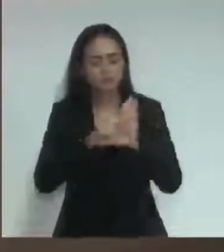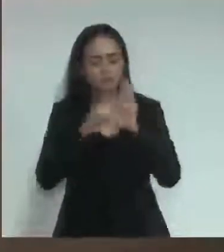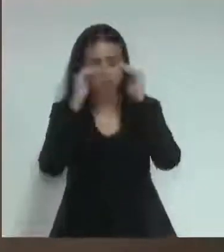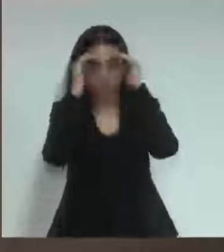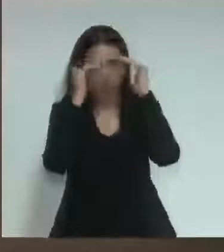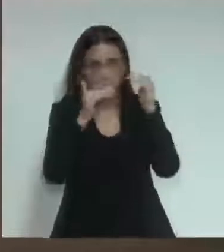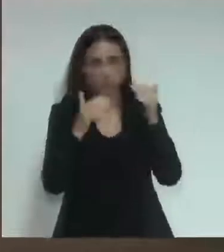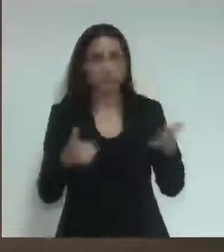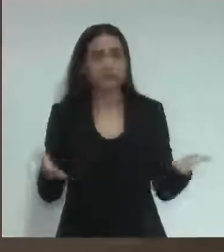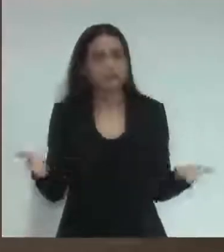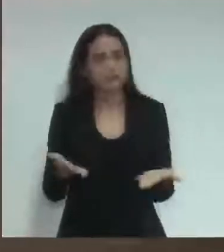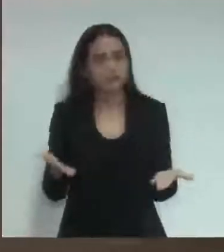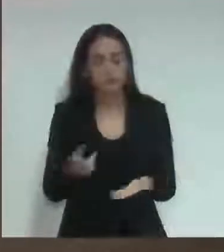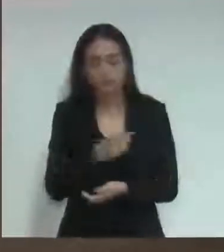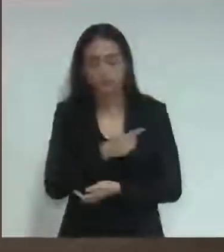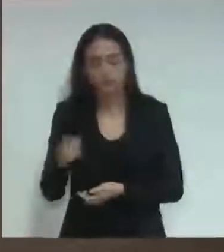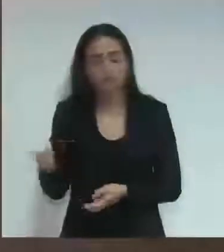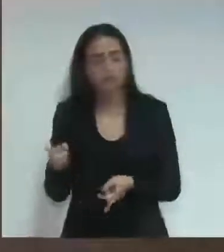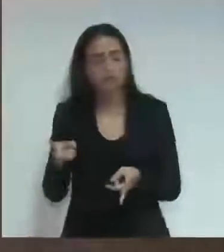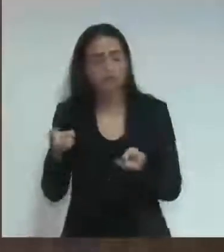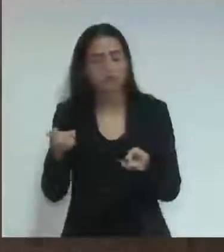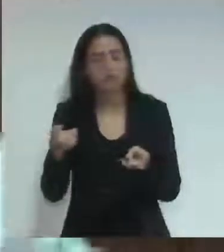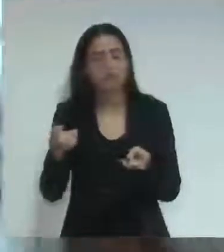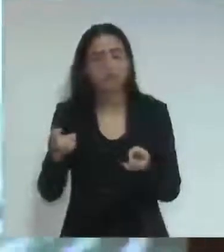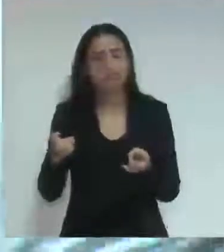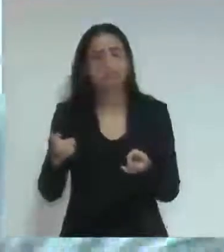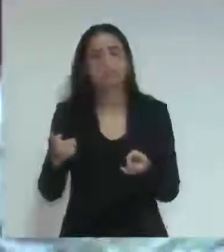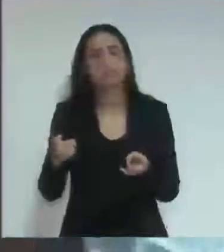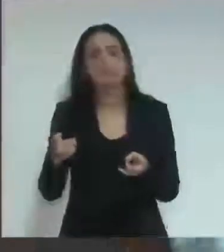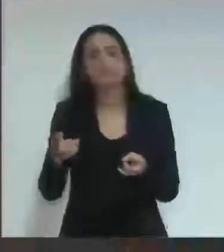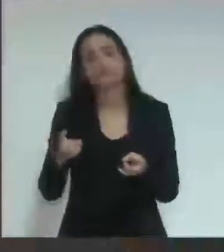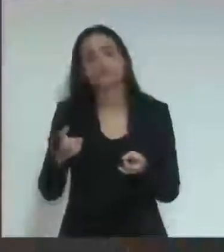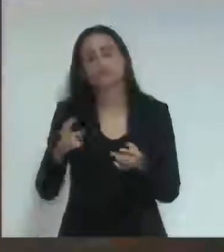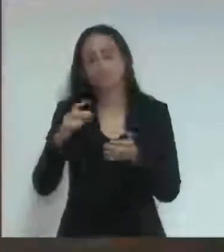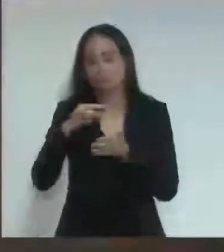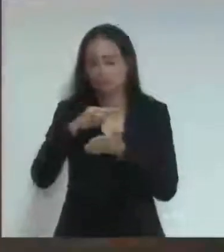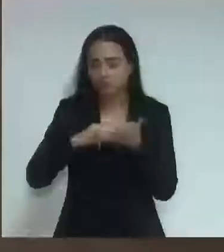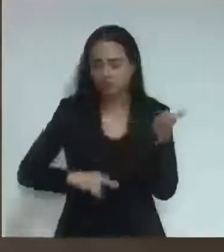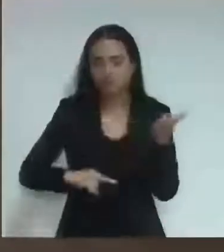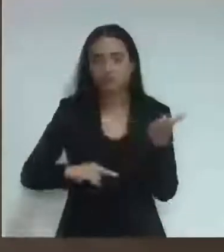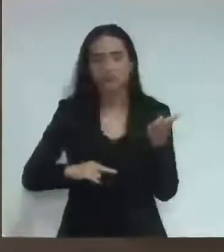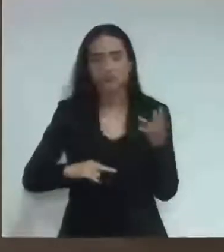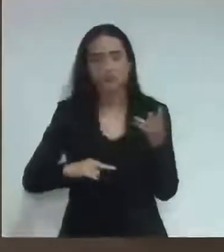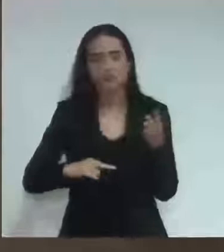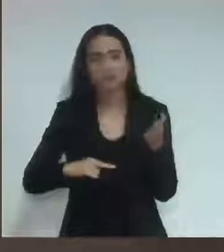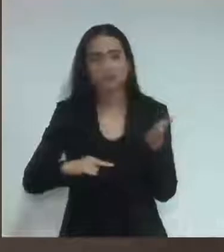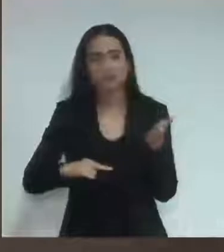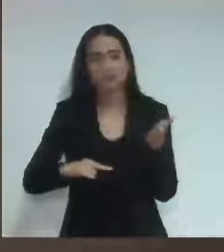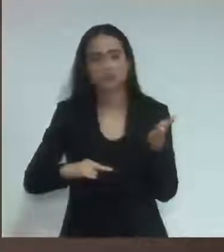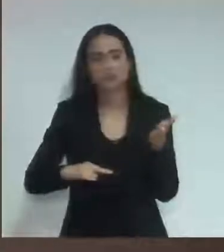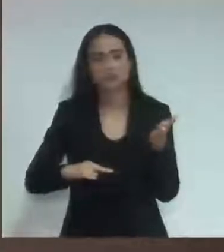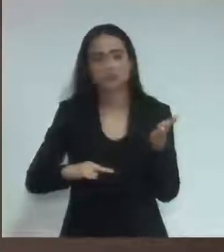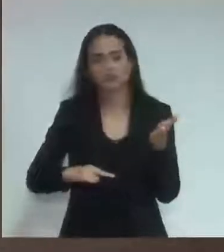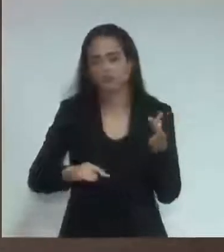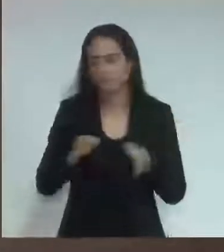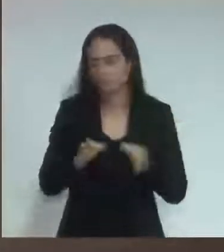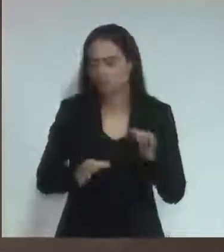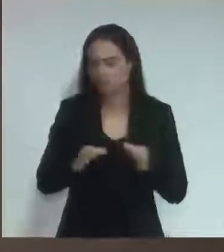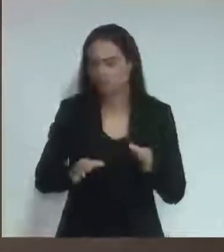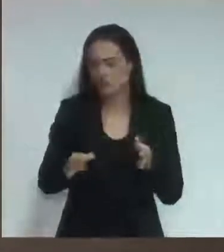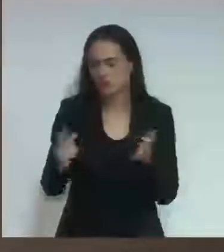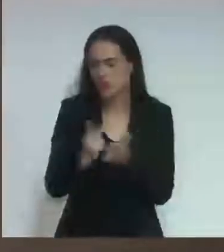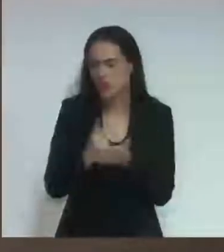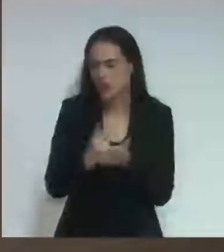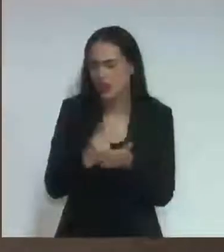um documento sequer do assessor jurídico da festa, nomeado na comissão, fazendo qualquer tipo de notificação, falando que